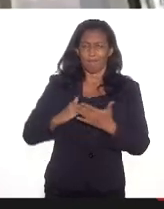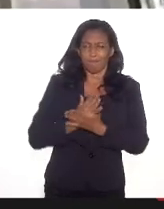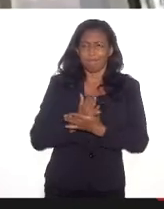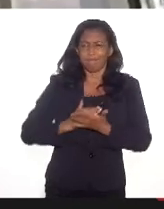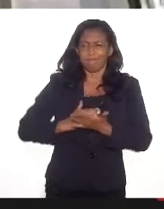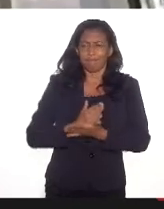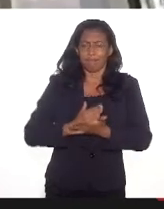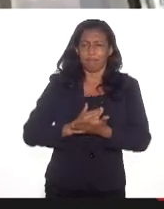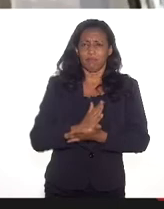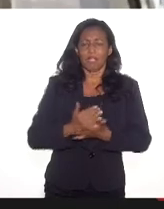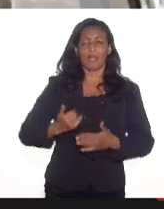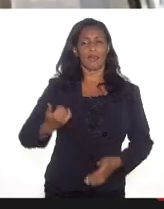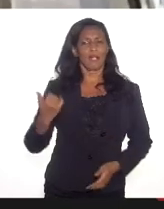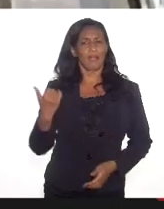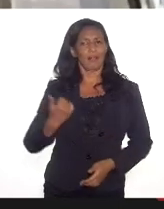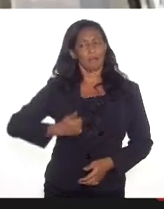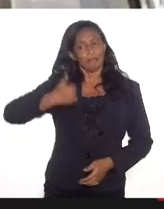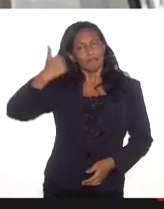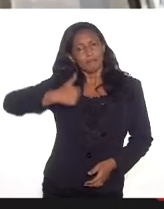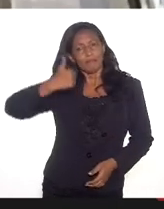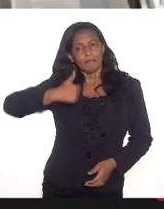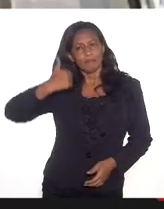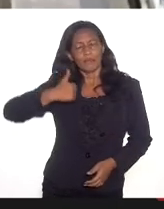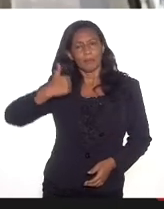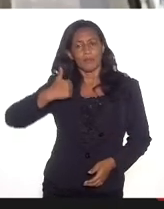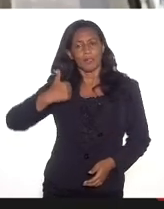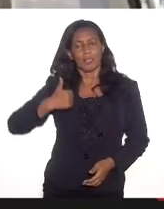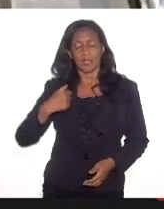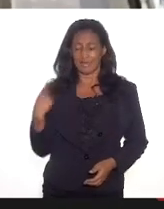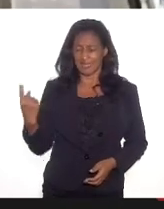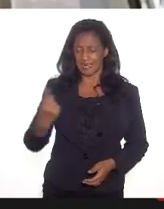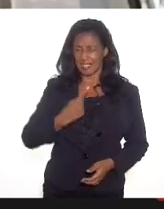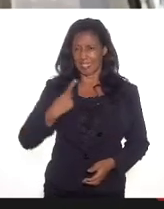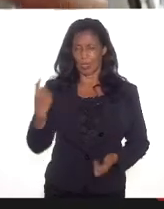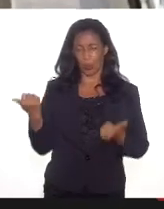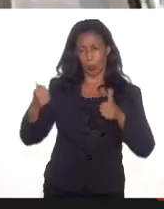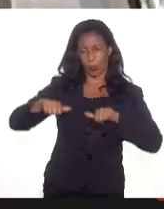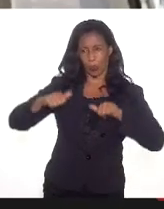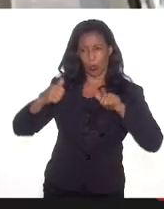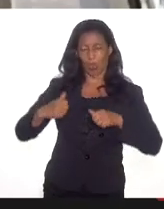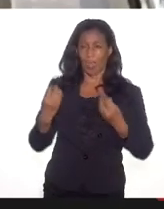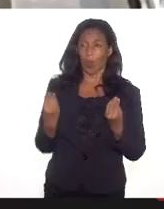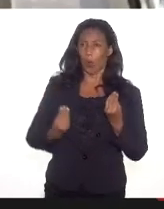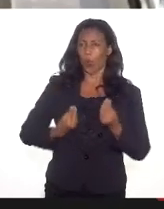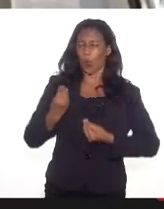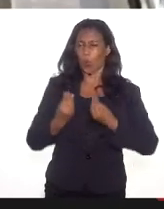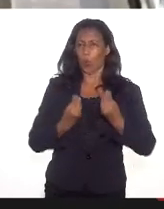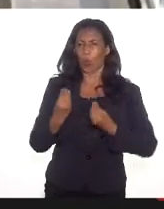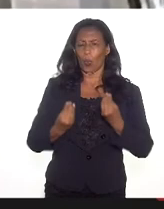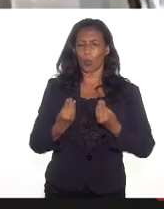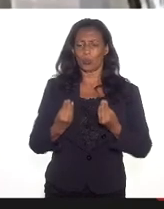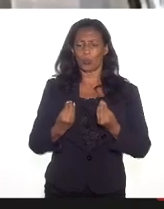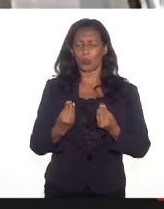é o primeiro a primeira perspectiva que nós seres humanos temos né é como se tirasse o nosso oxigênio